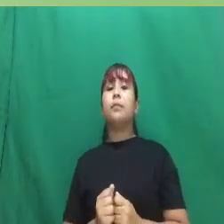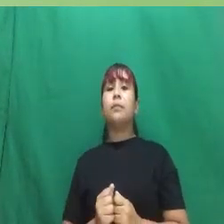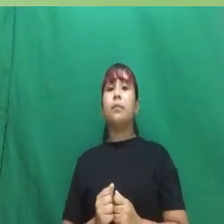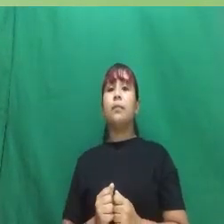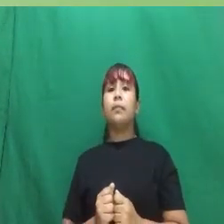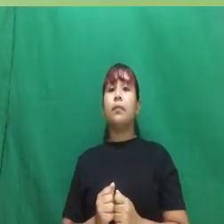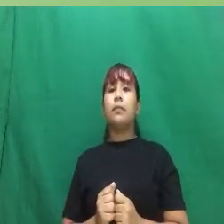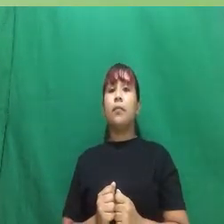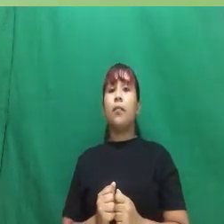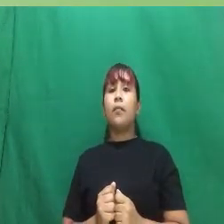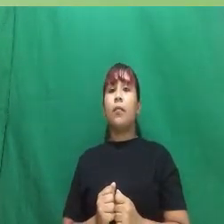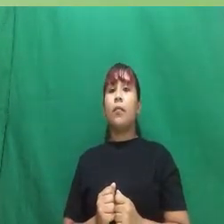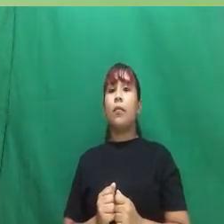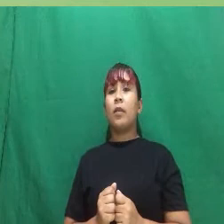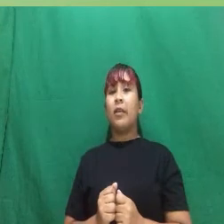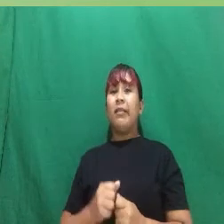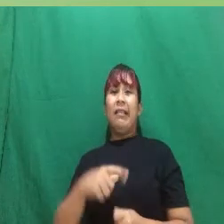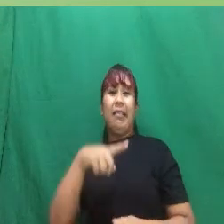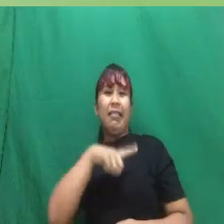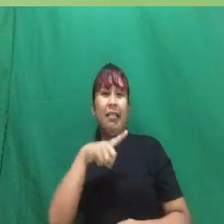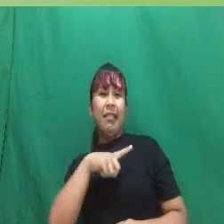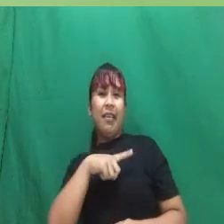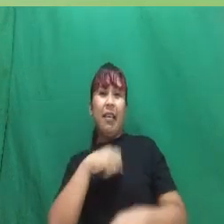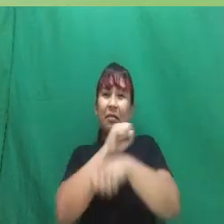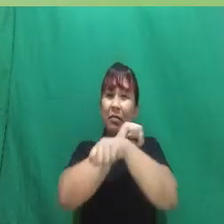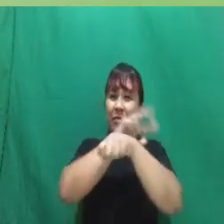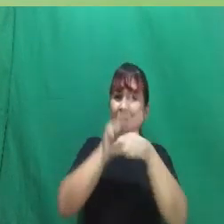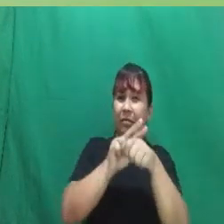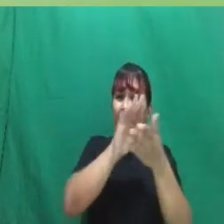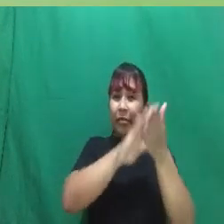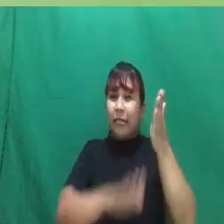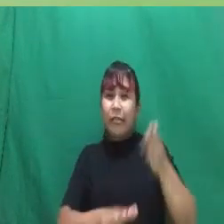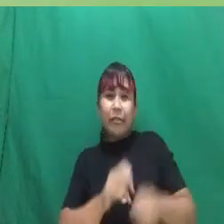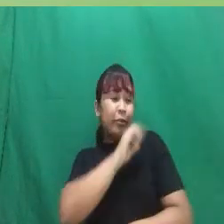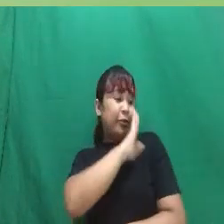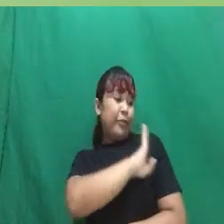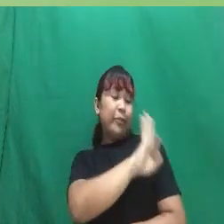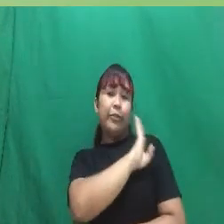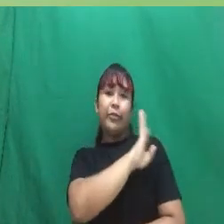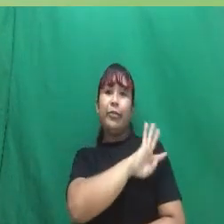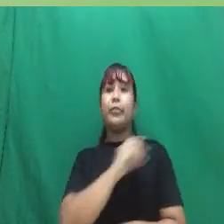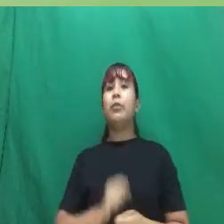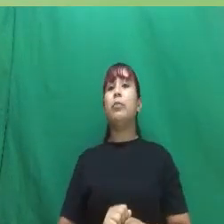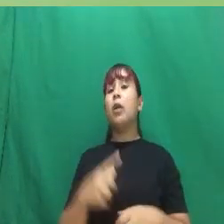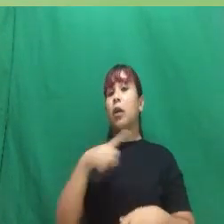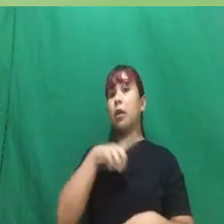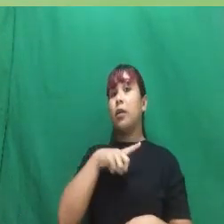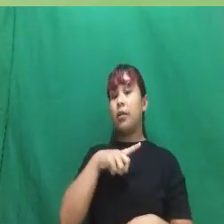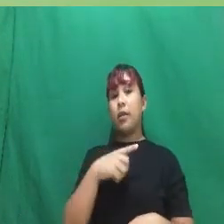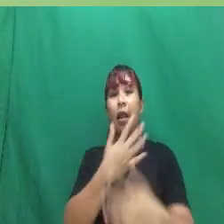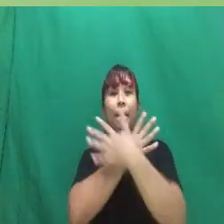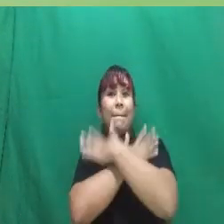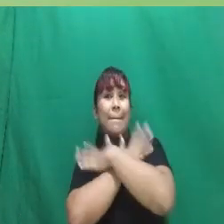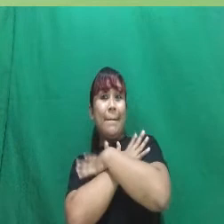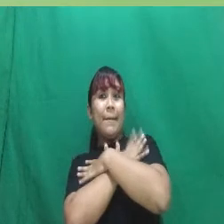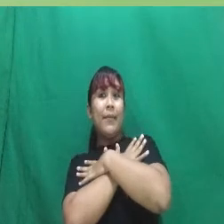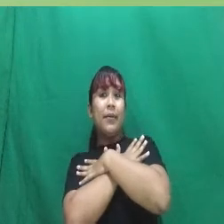vai sofrer consequências. Infelizmente, não pensam por esse lado. Eu espero que essa empatia,